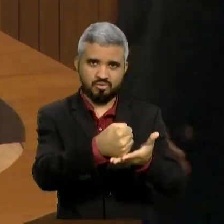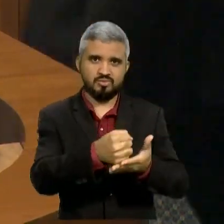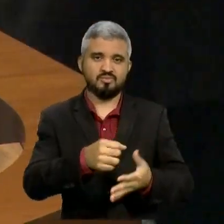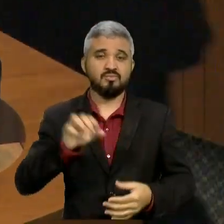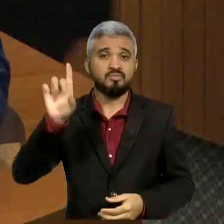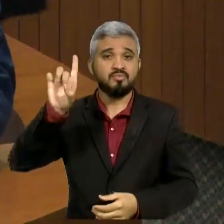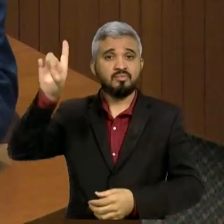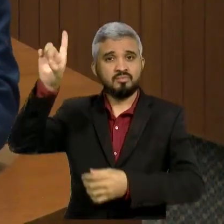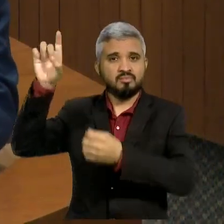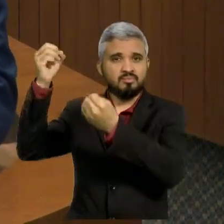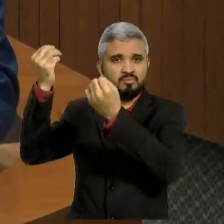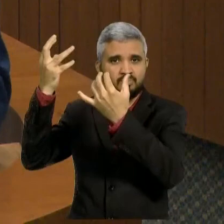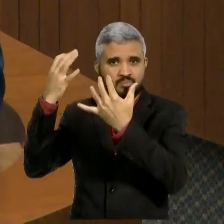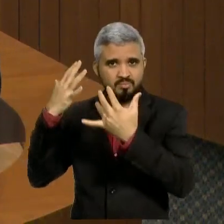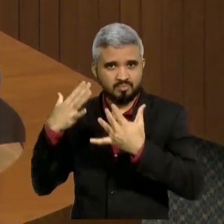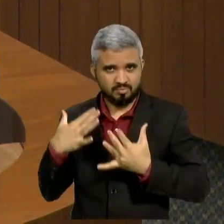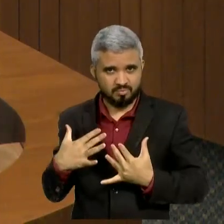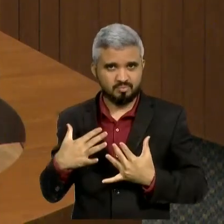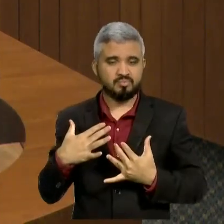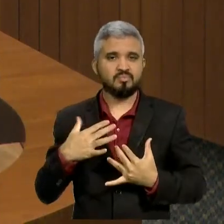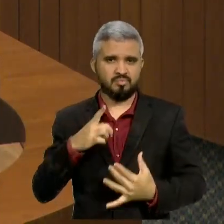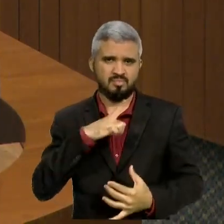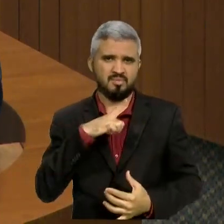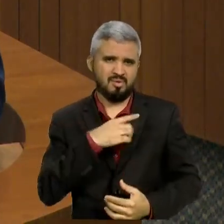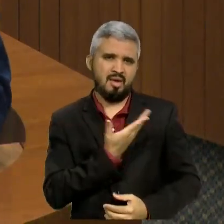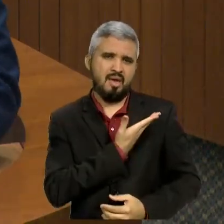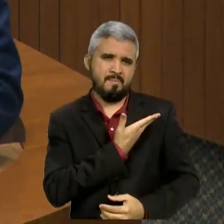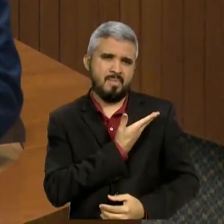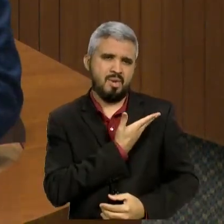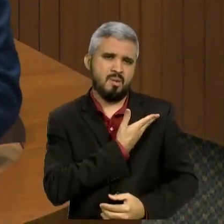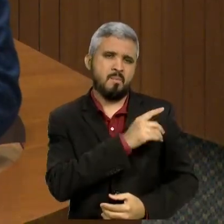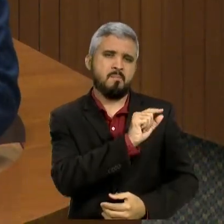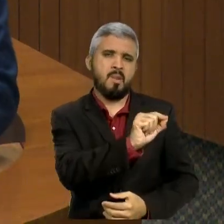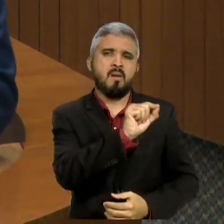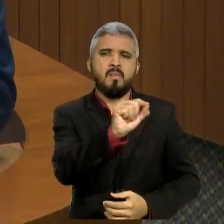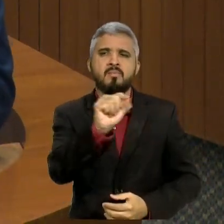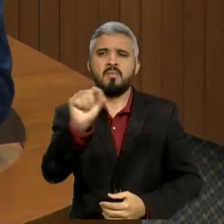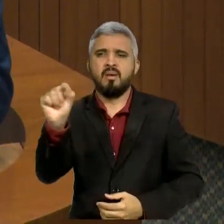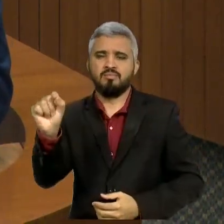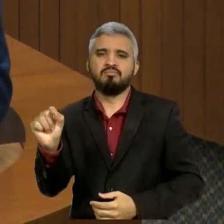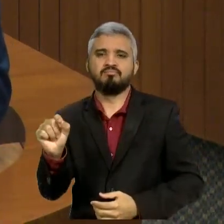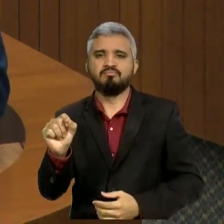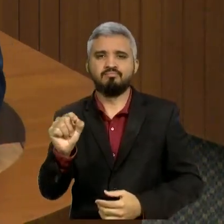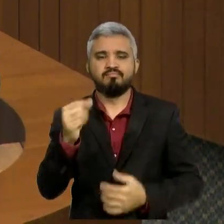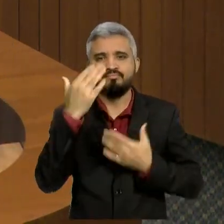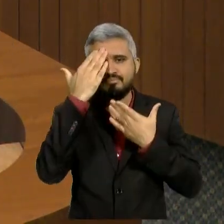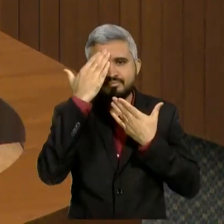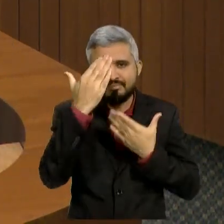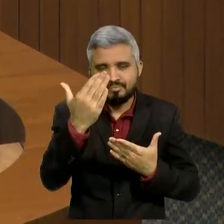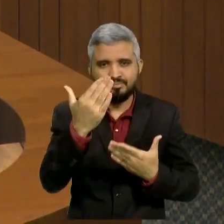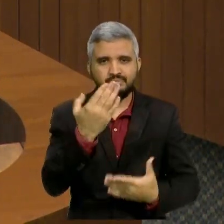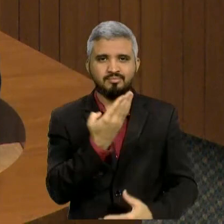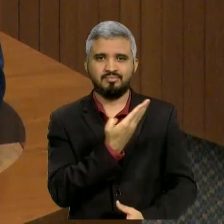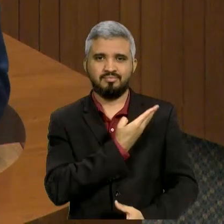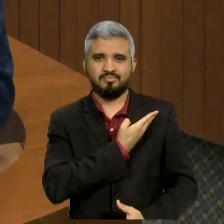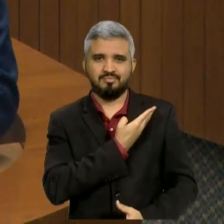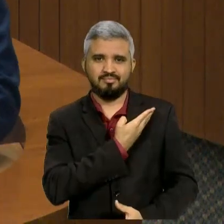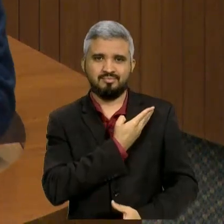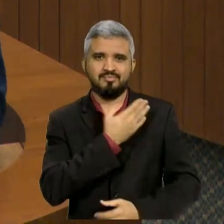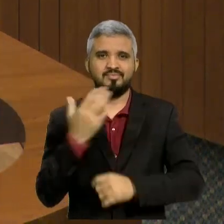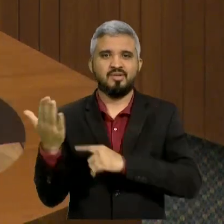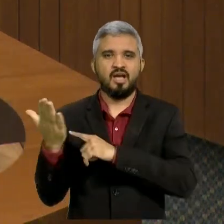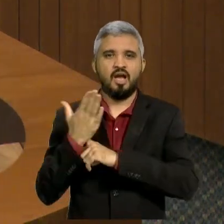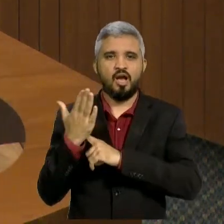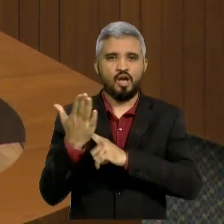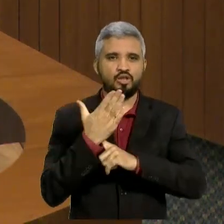deu Graças aos amigos e são muitos e eu venho destacar a todos os amigos que tem nos ajudado para que esses